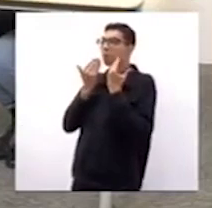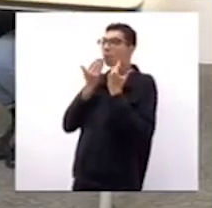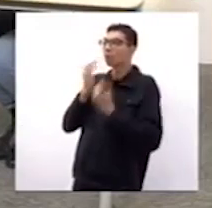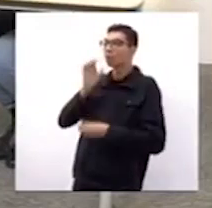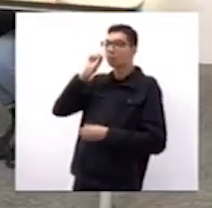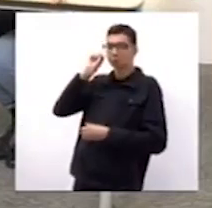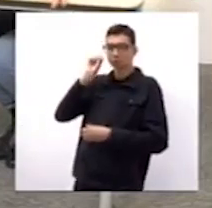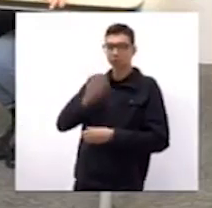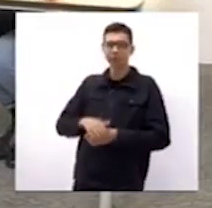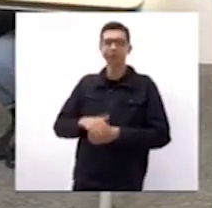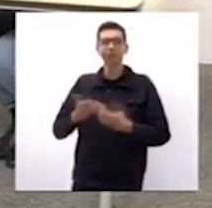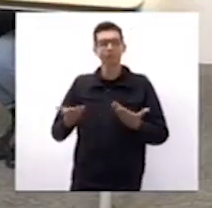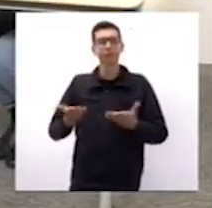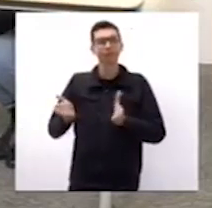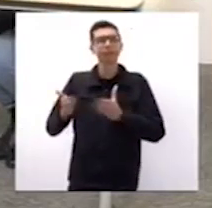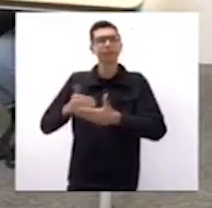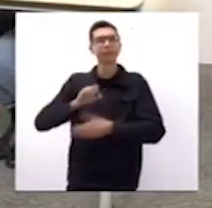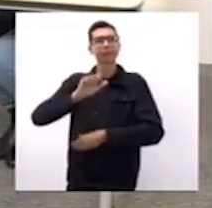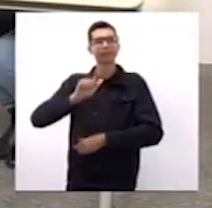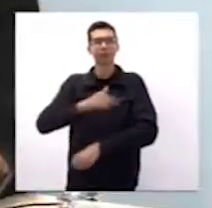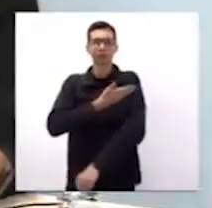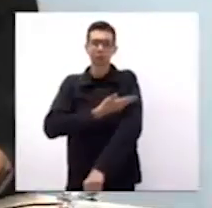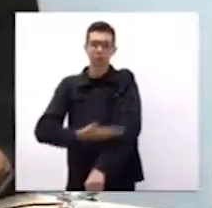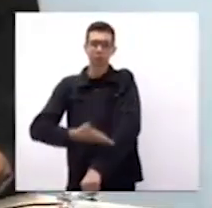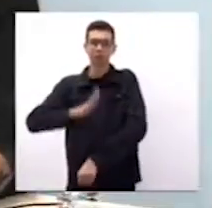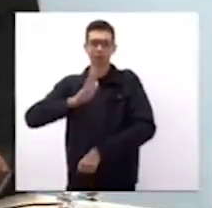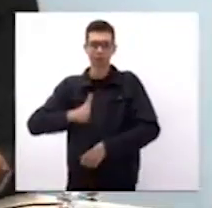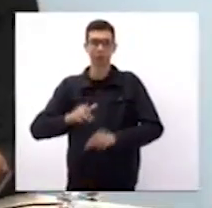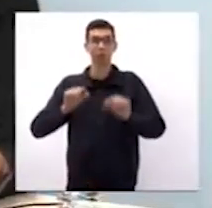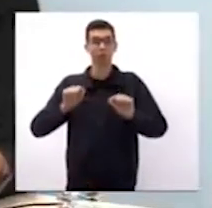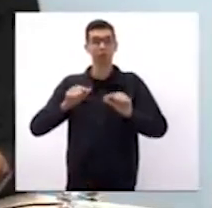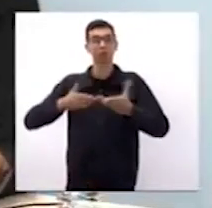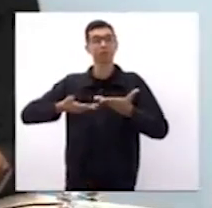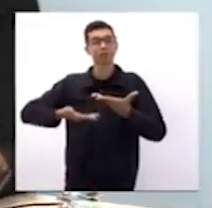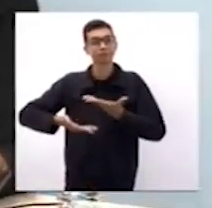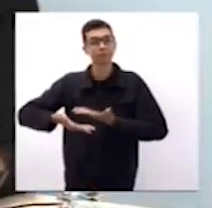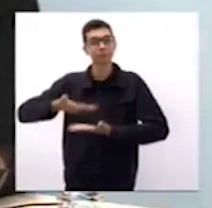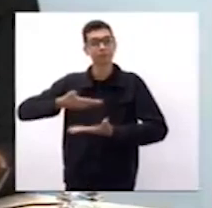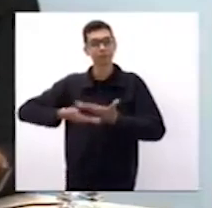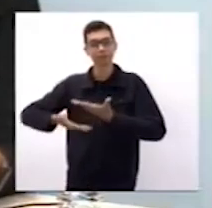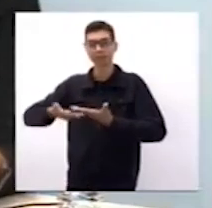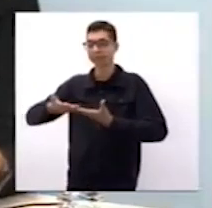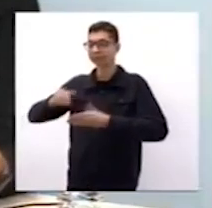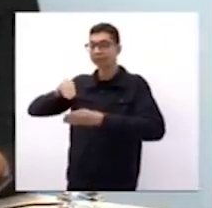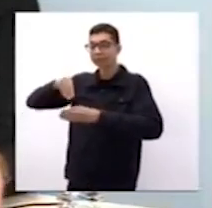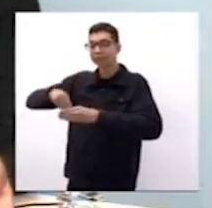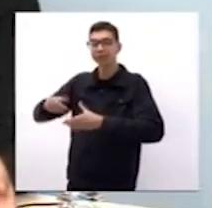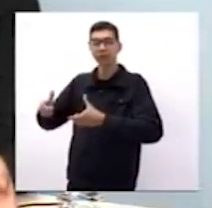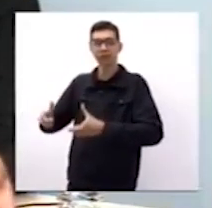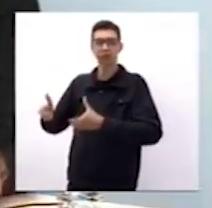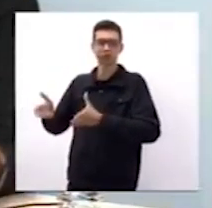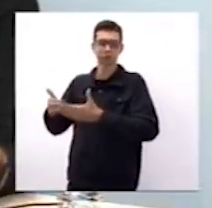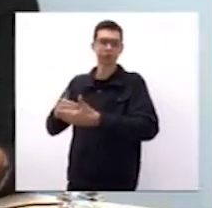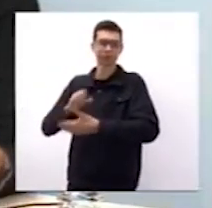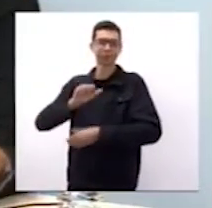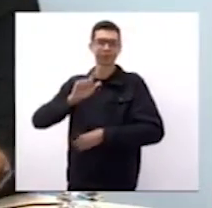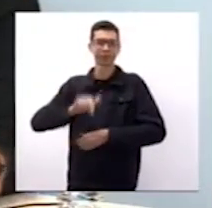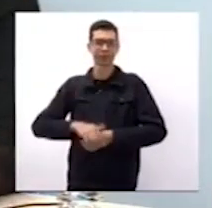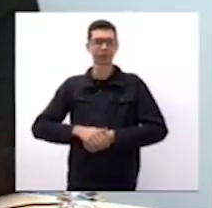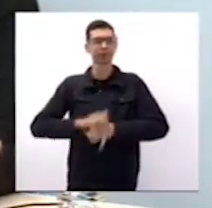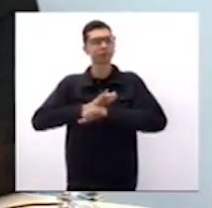antes desse processo todo que nós estamos vivendo, né? Essa interação que acontece dentro da sala, que é aquilo que nós estamos falando. É